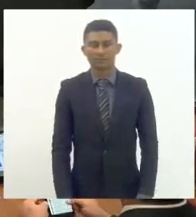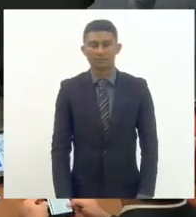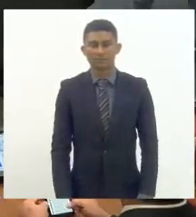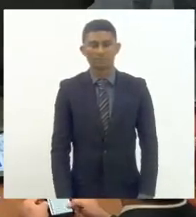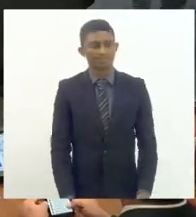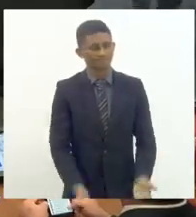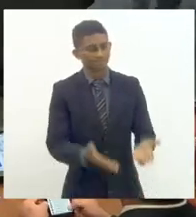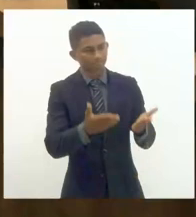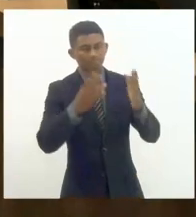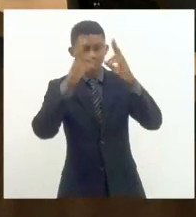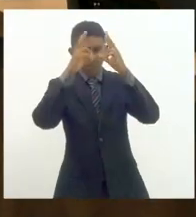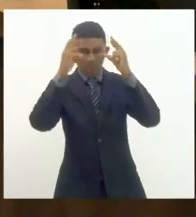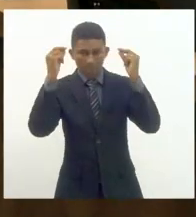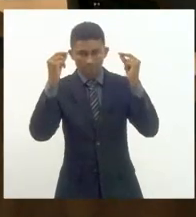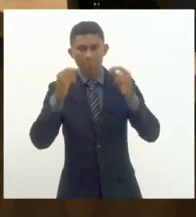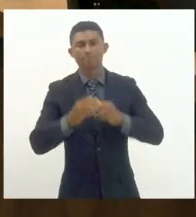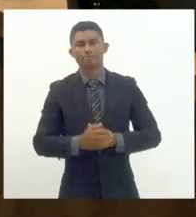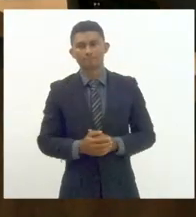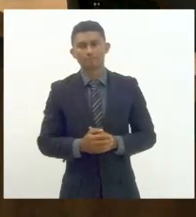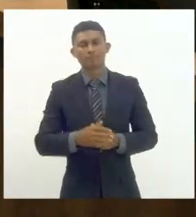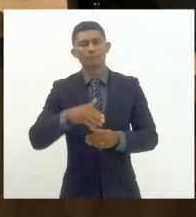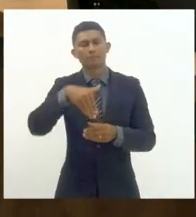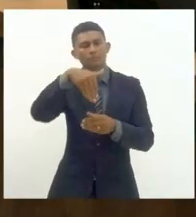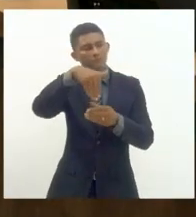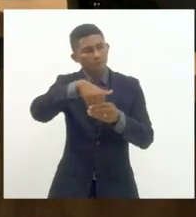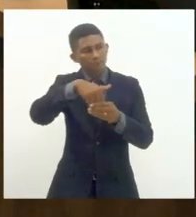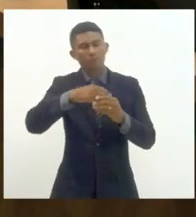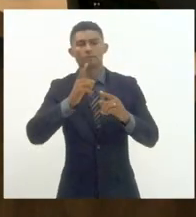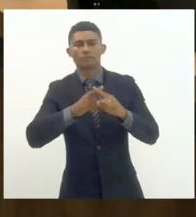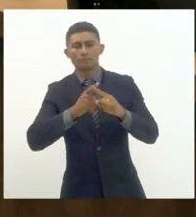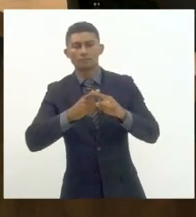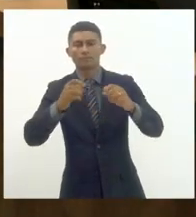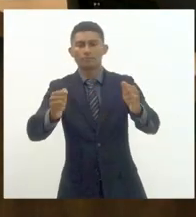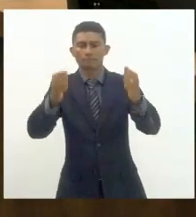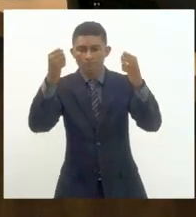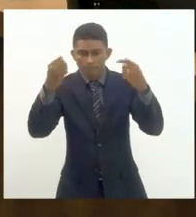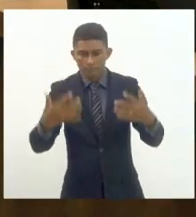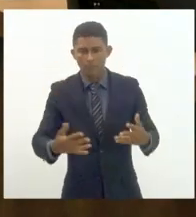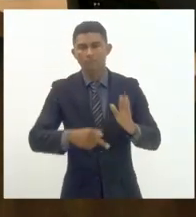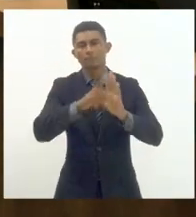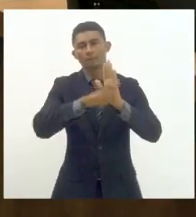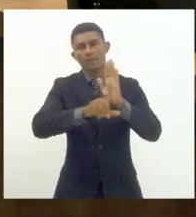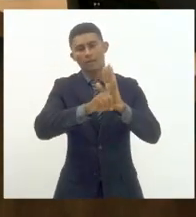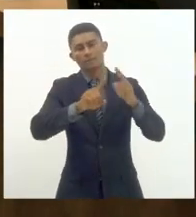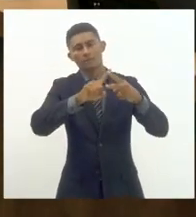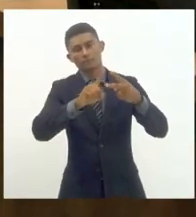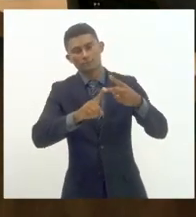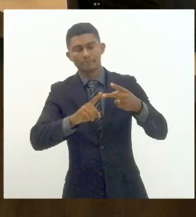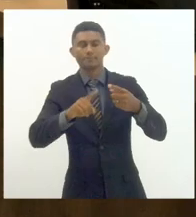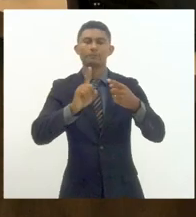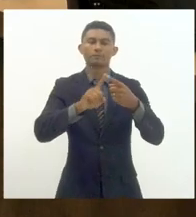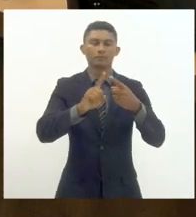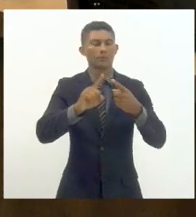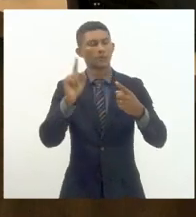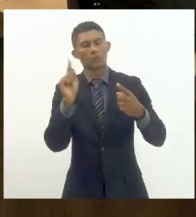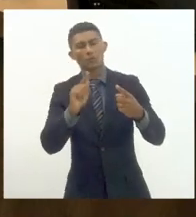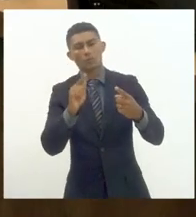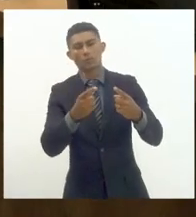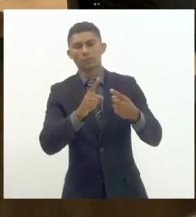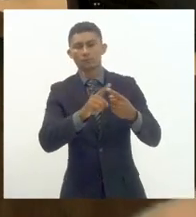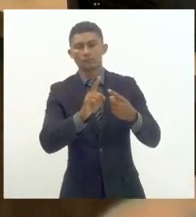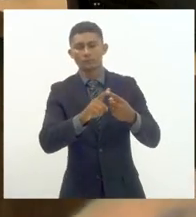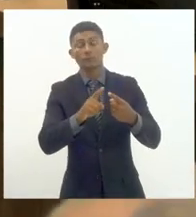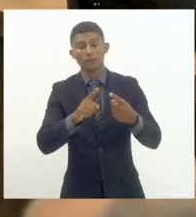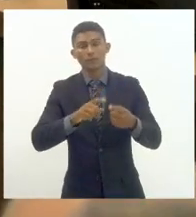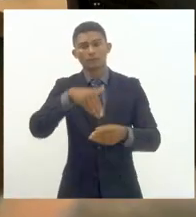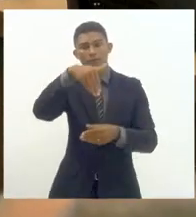Deputada enfermeira Rejane, eu queria declarar voto sobre dois projetos. Em primeiro lugar, eu queria declarar um voto